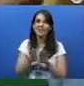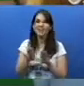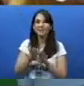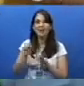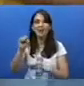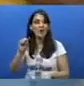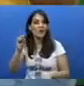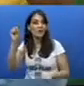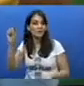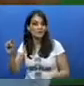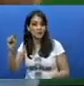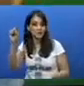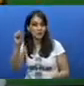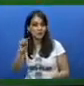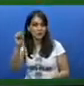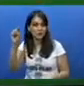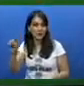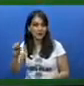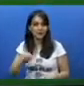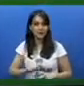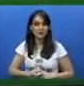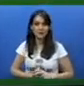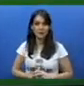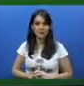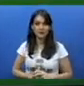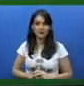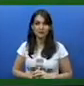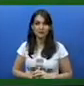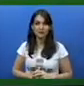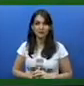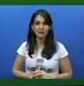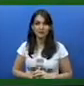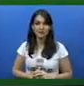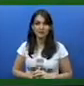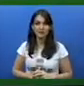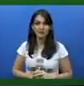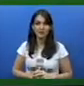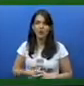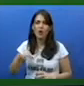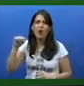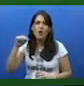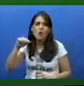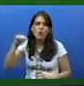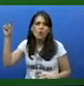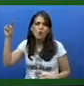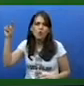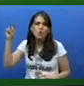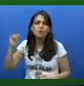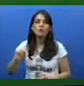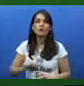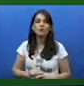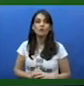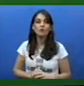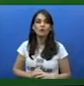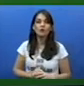circunflexo, que nós acabamos de falar. O acento agudo, olha,